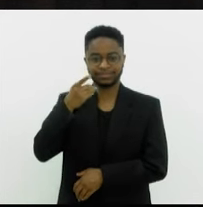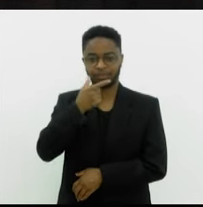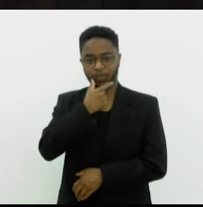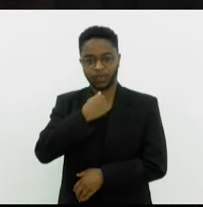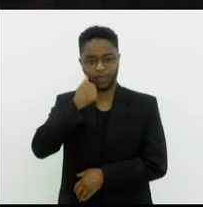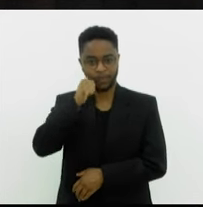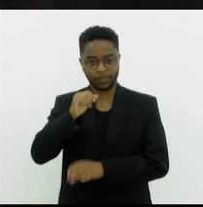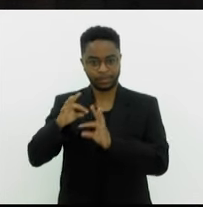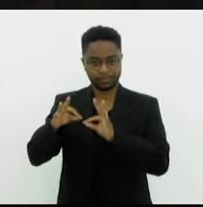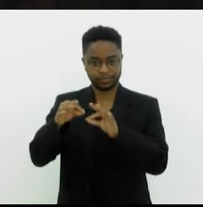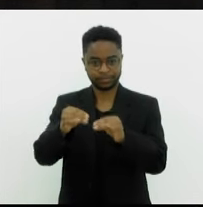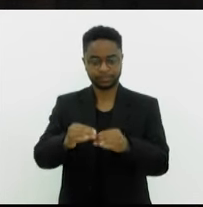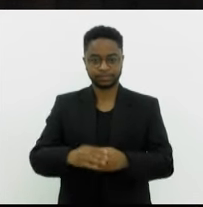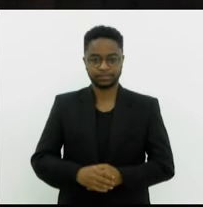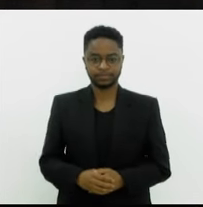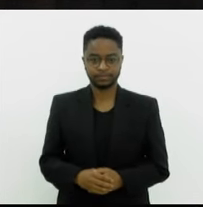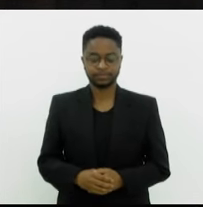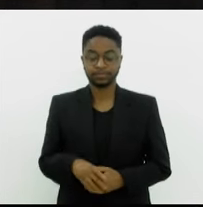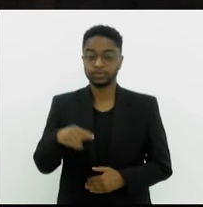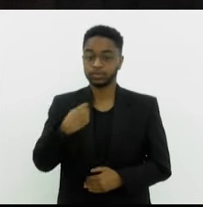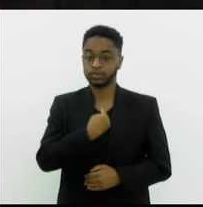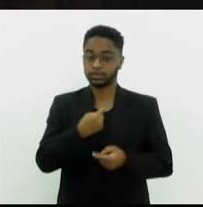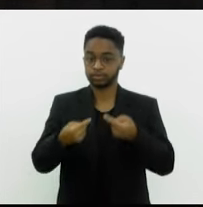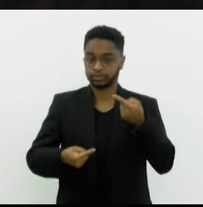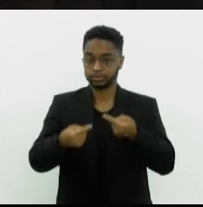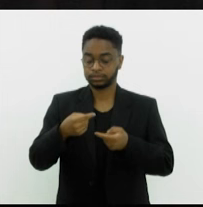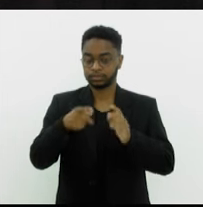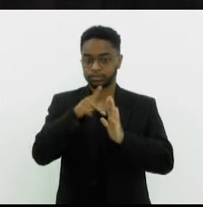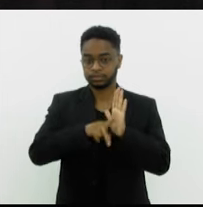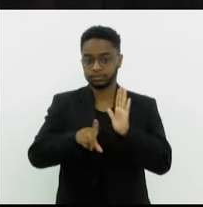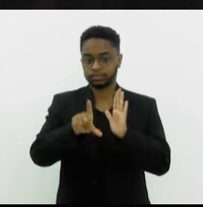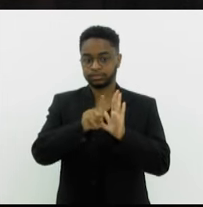deputados. Vamos discutir o projeto de lei